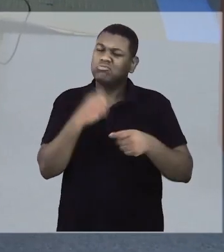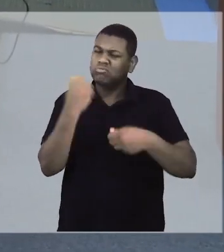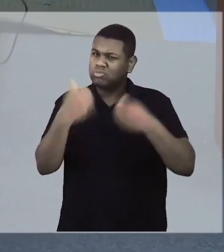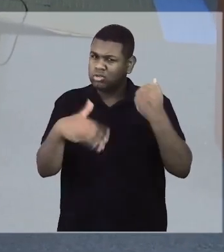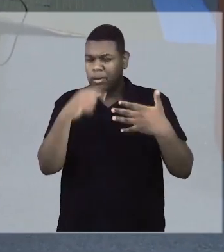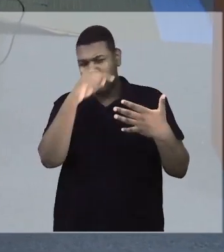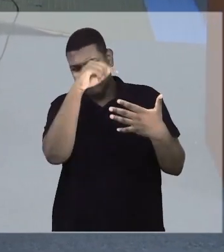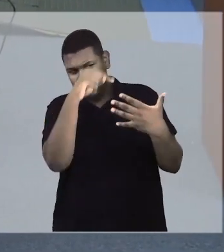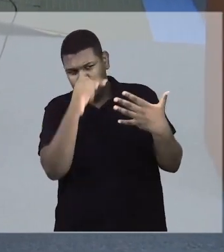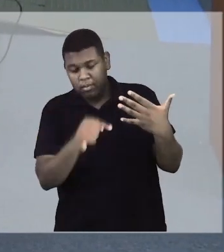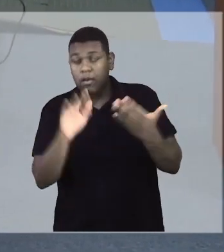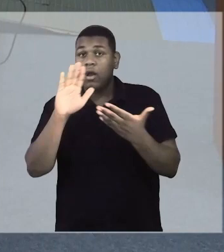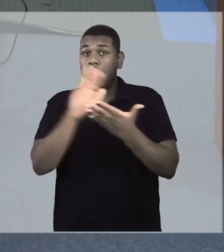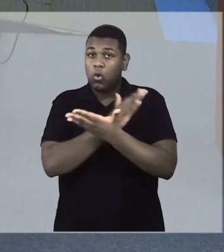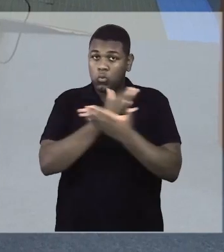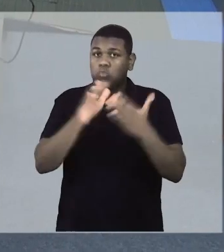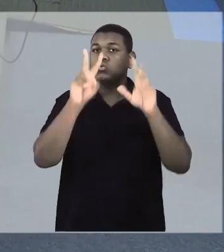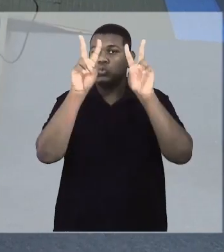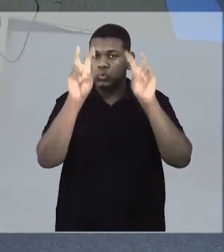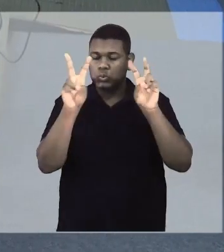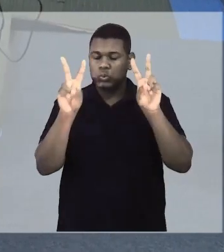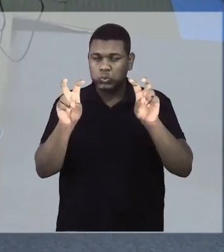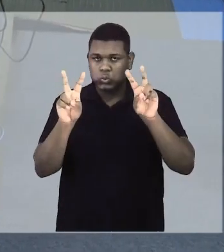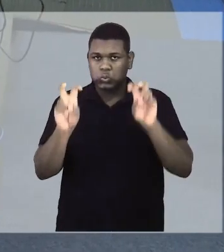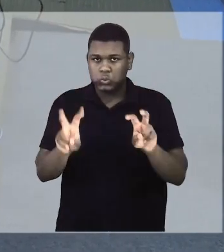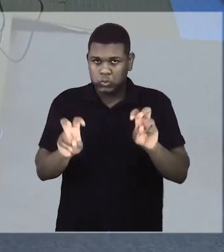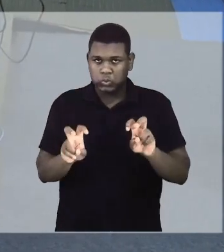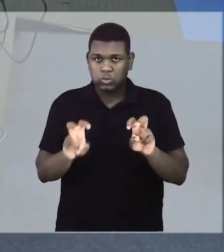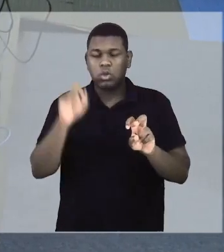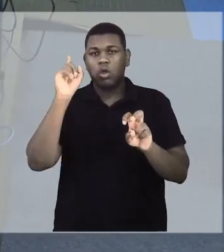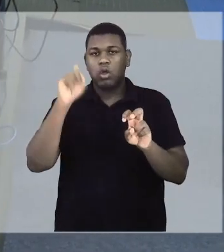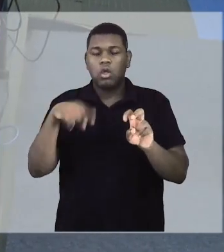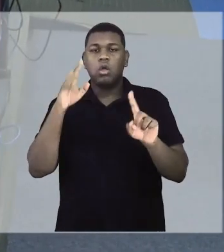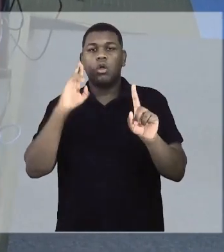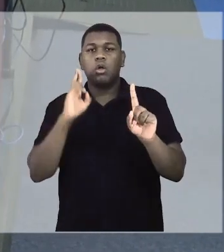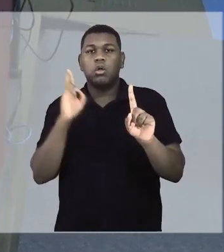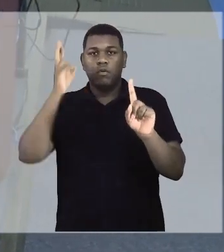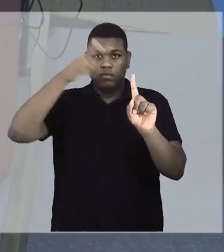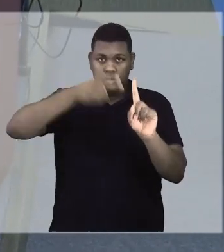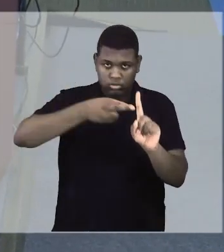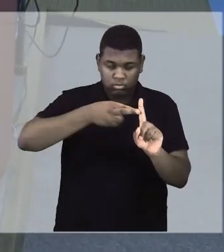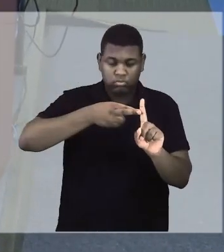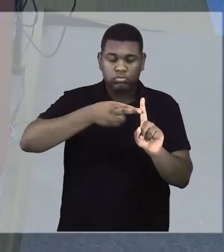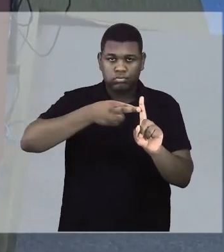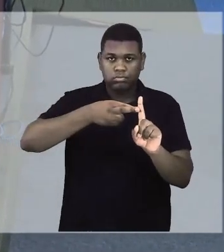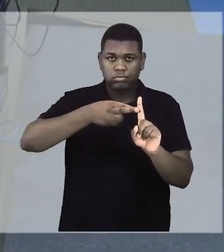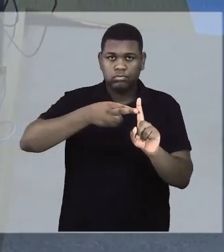o Ministério Público vai apontar apenas